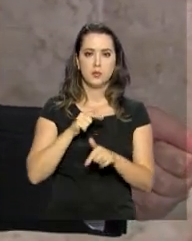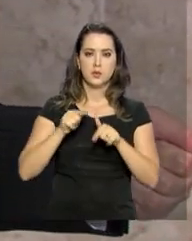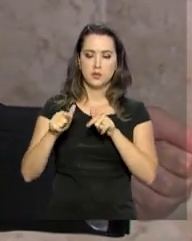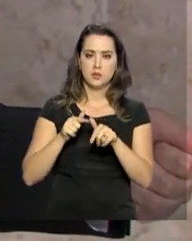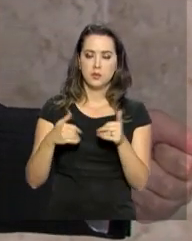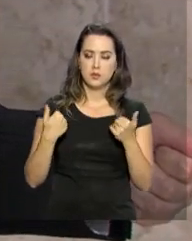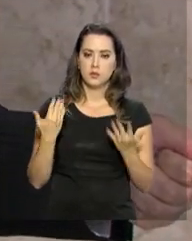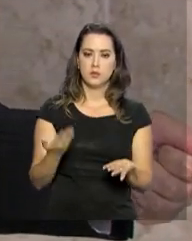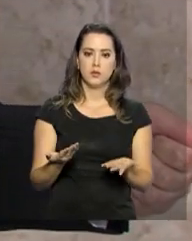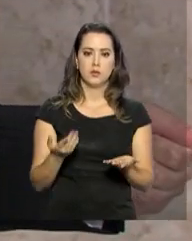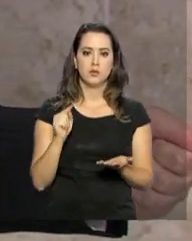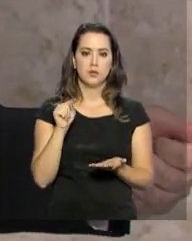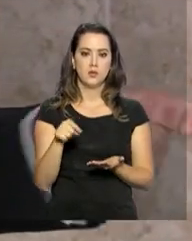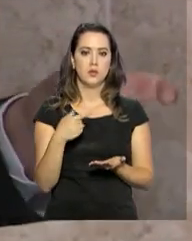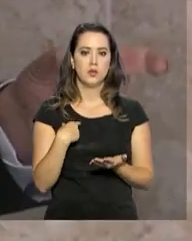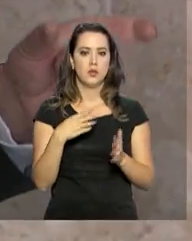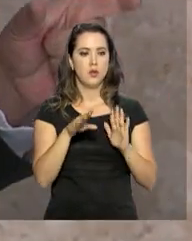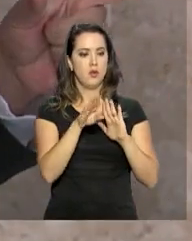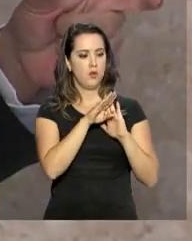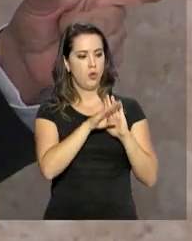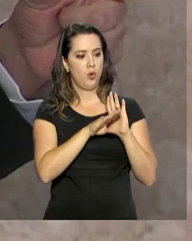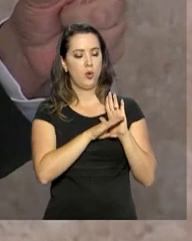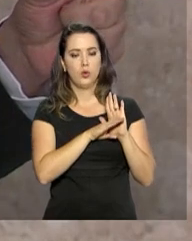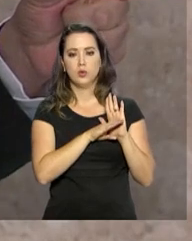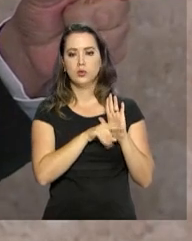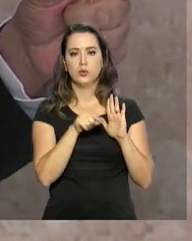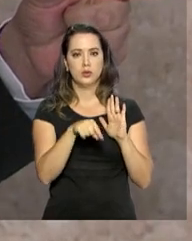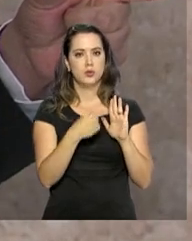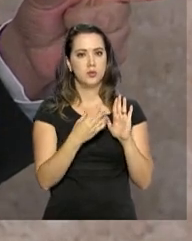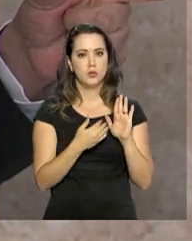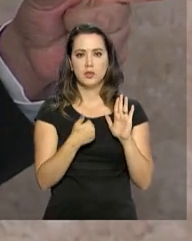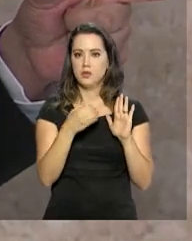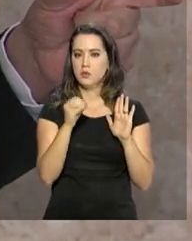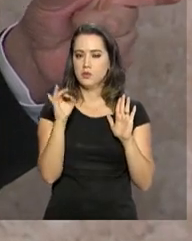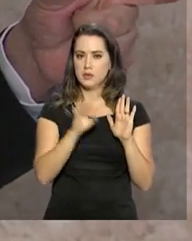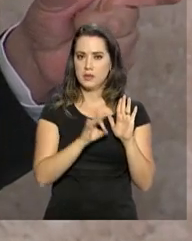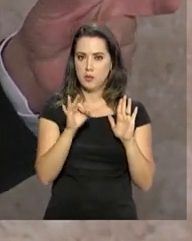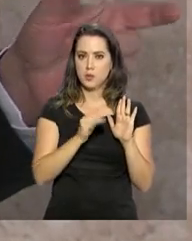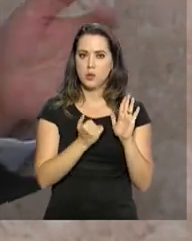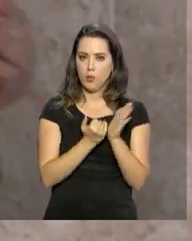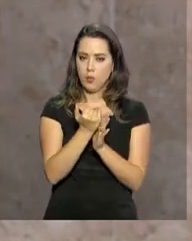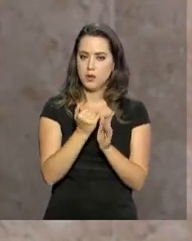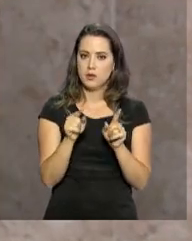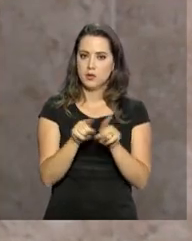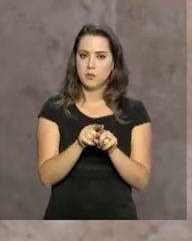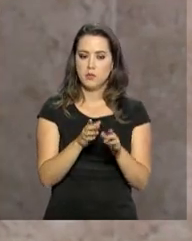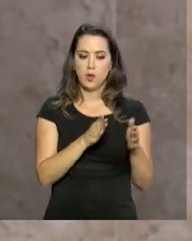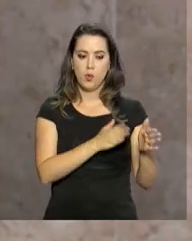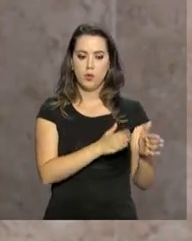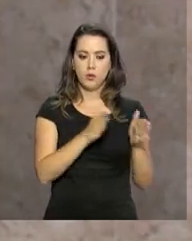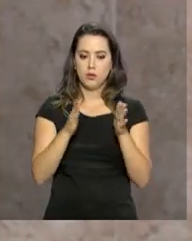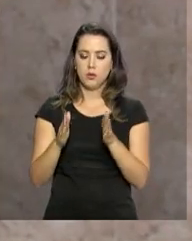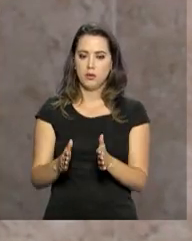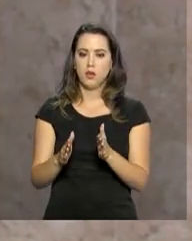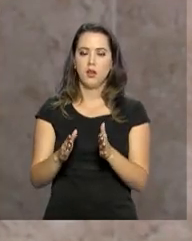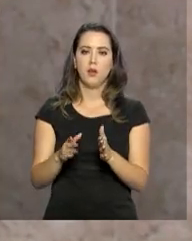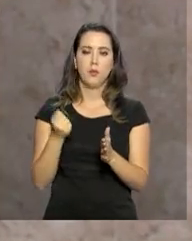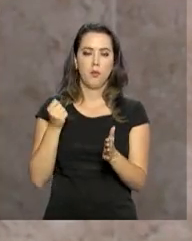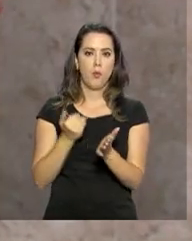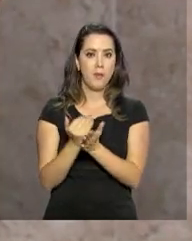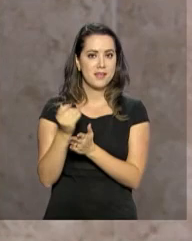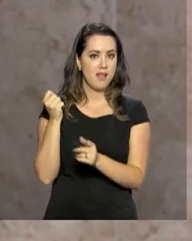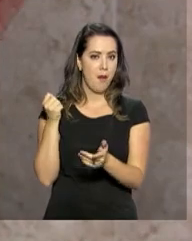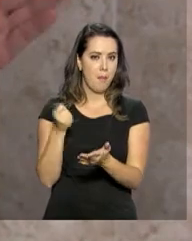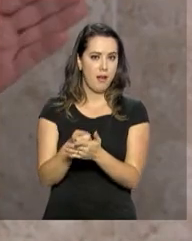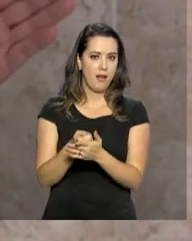é a com cronograma então isso já tem tem um taxa de juro menor a carência é muito positiva